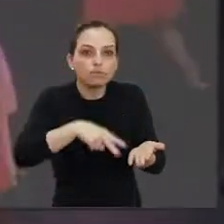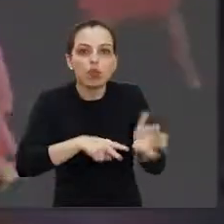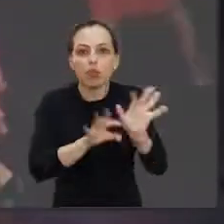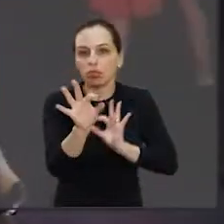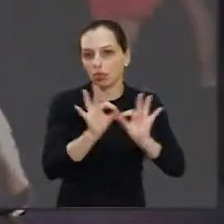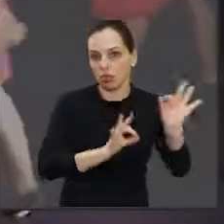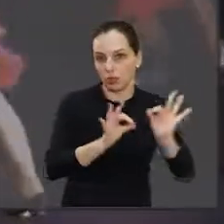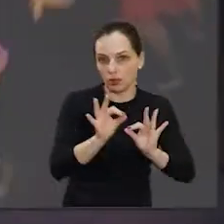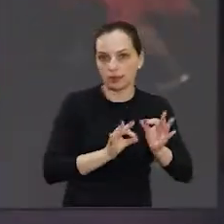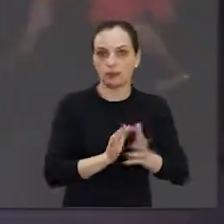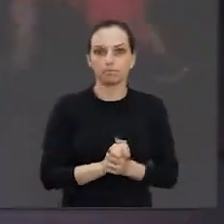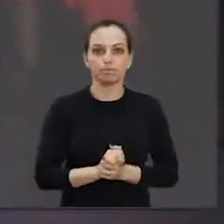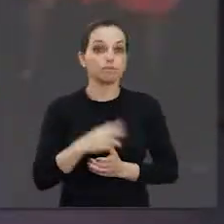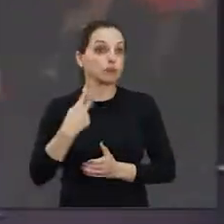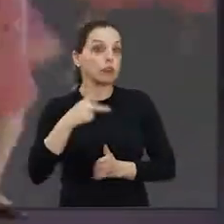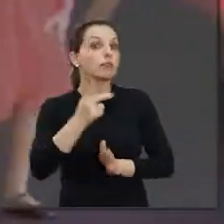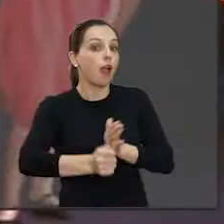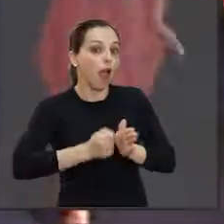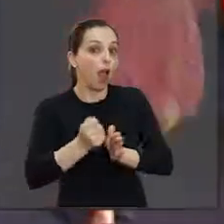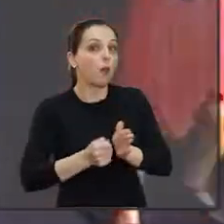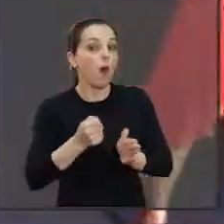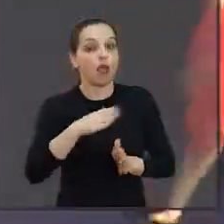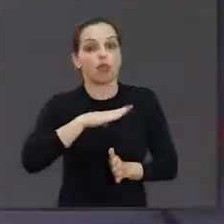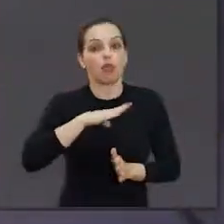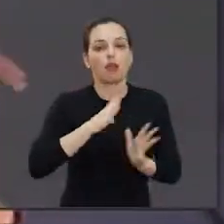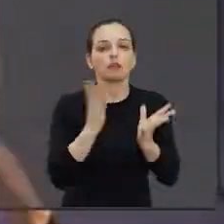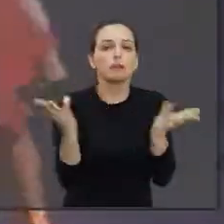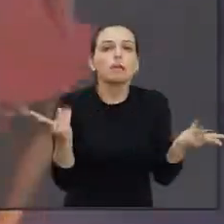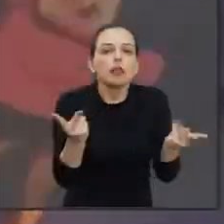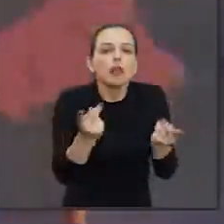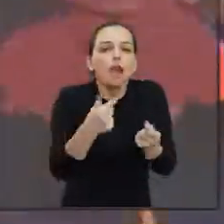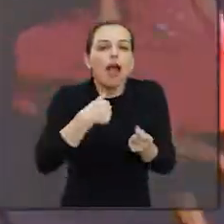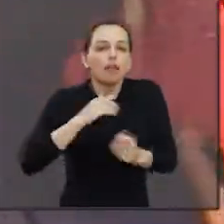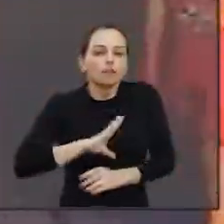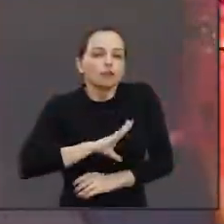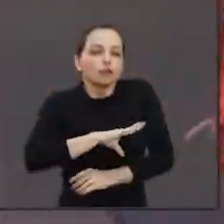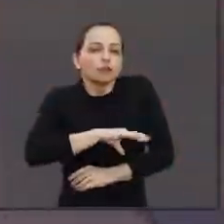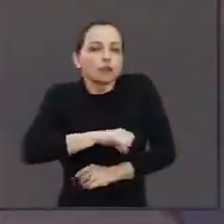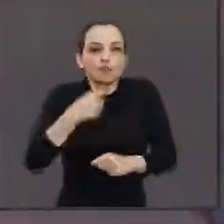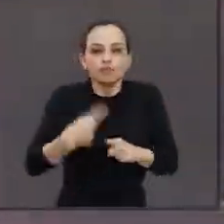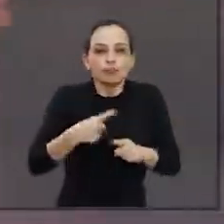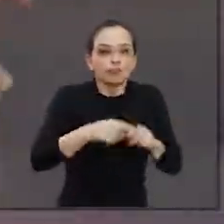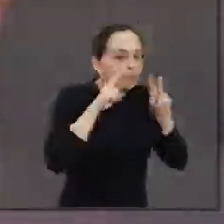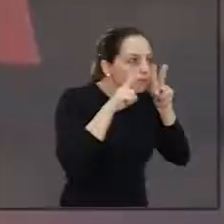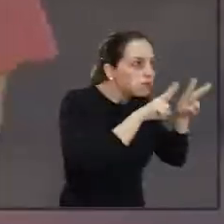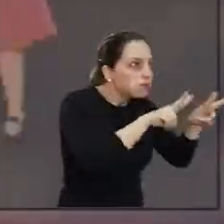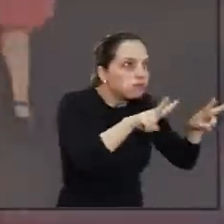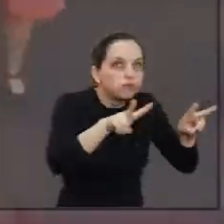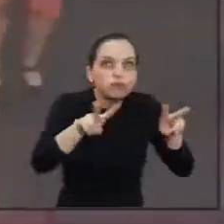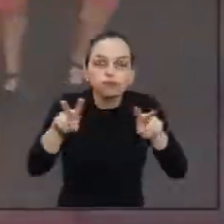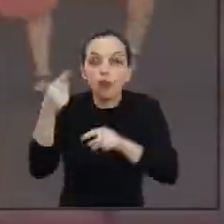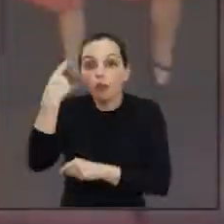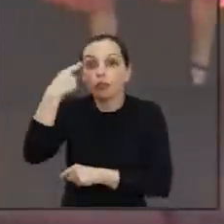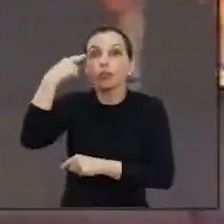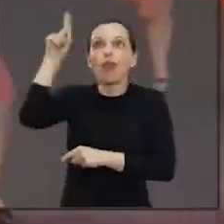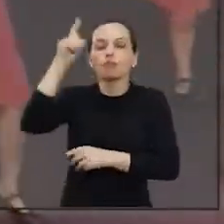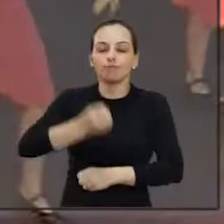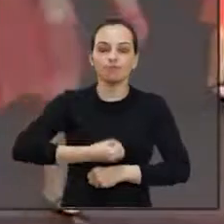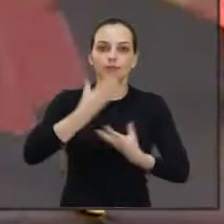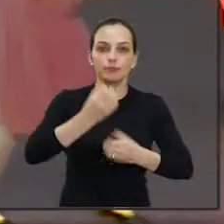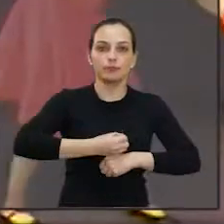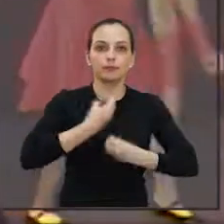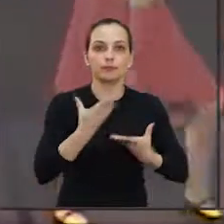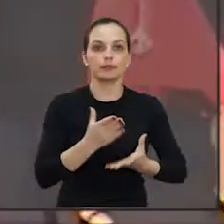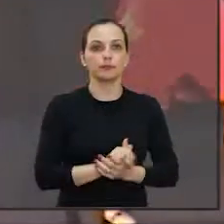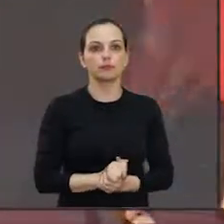Então, o artista está sempre inspirado. Mas Araraquara é uma cidade maravilhosa que eu amo de paixão e tem muita coisa aqui que me faz